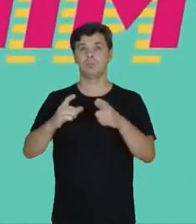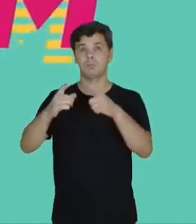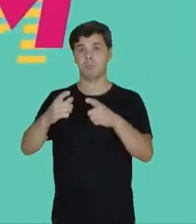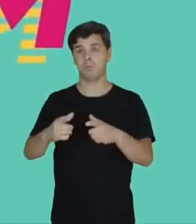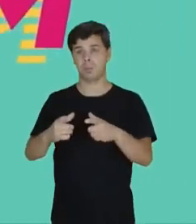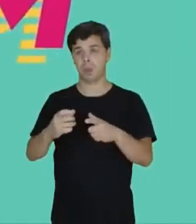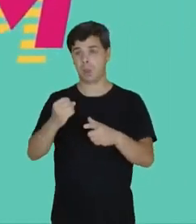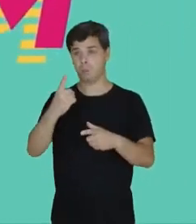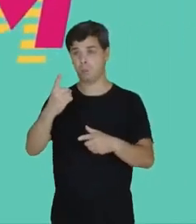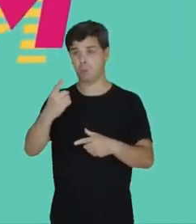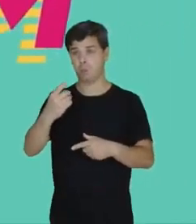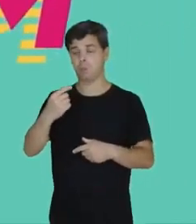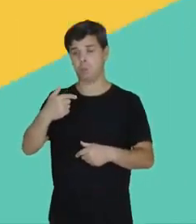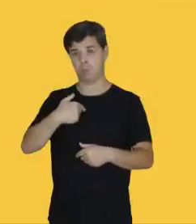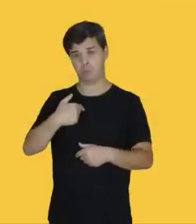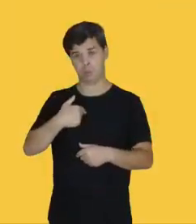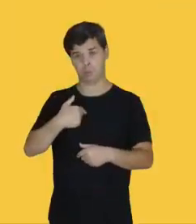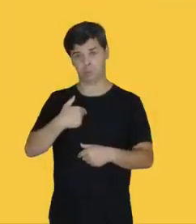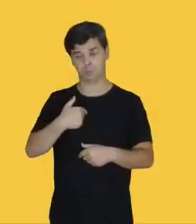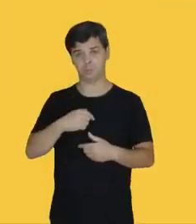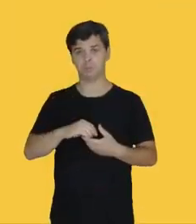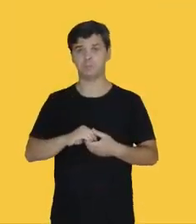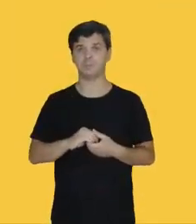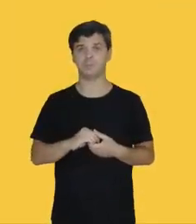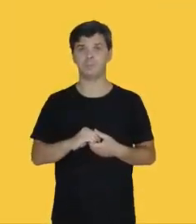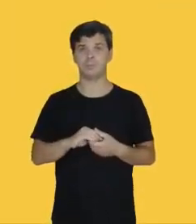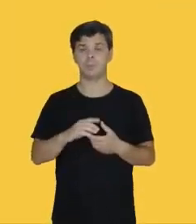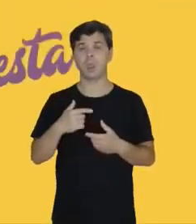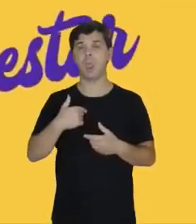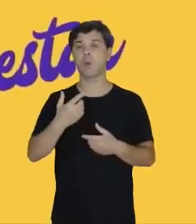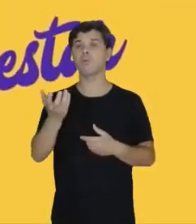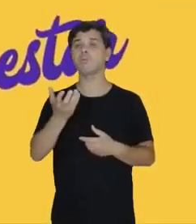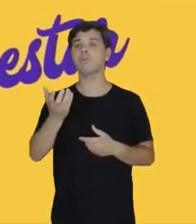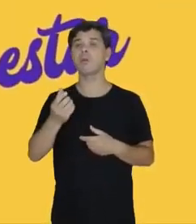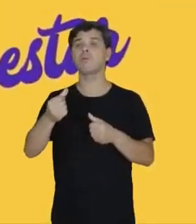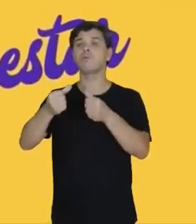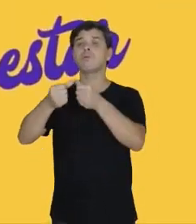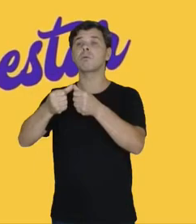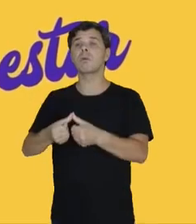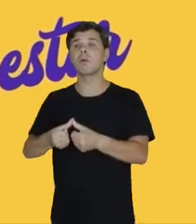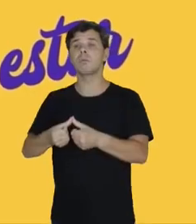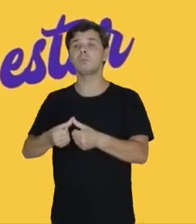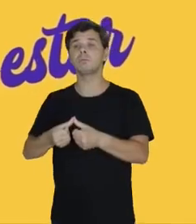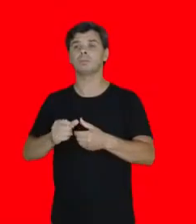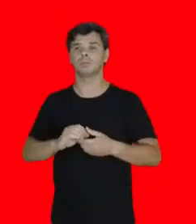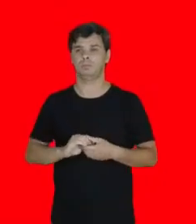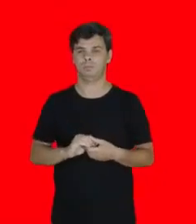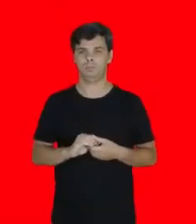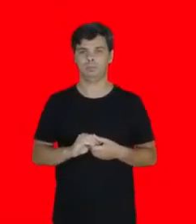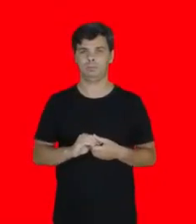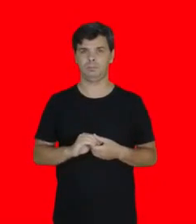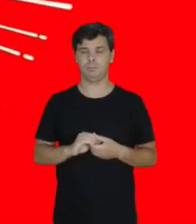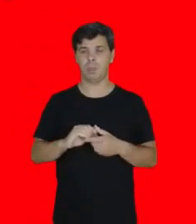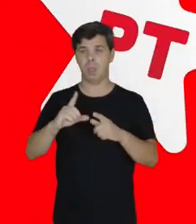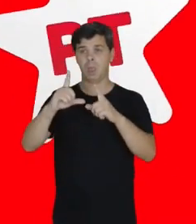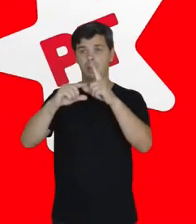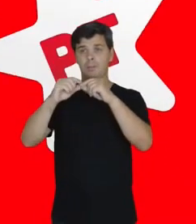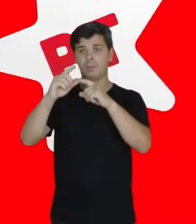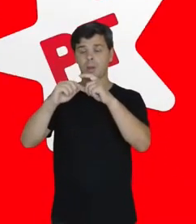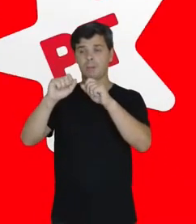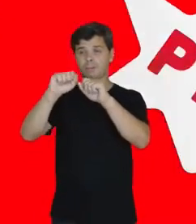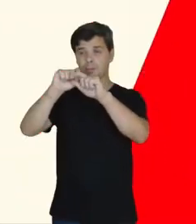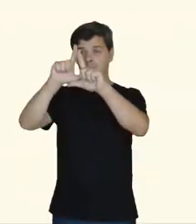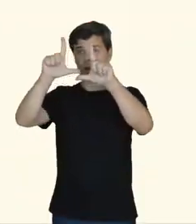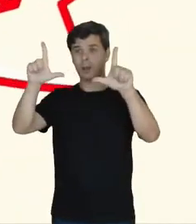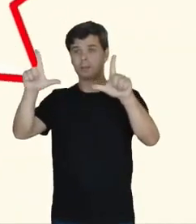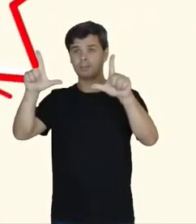O lugar que é bom pra mim é onde eu quiser estar. A estrela ainda